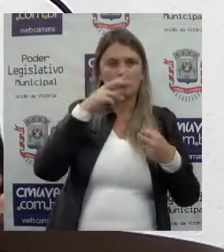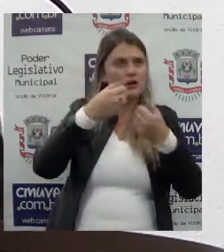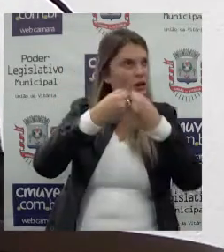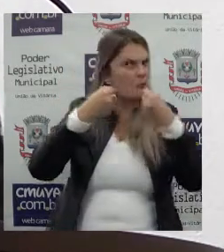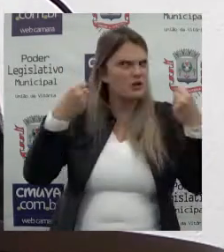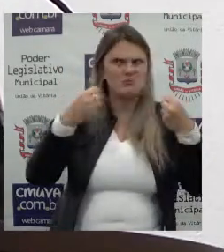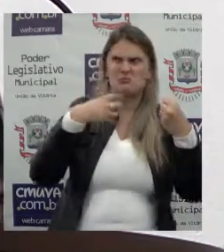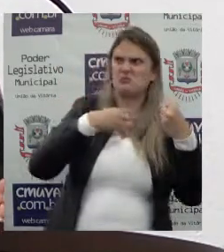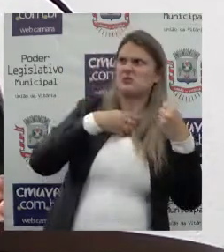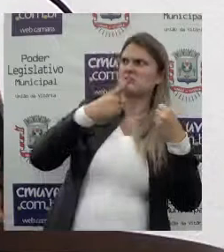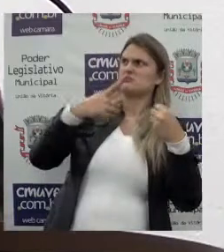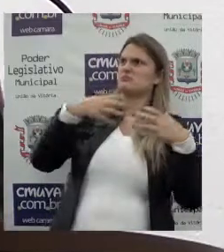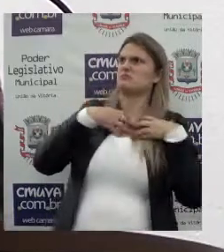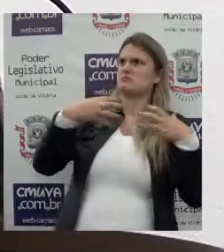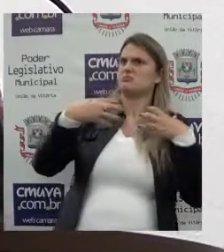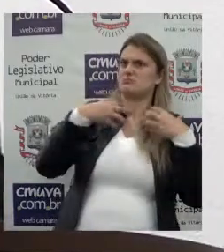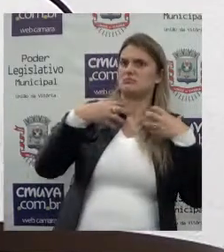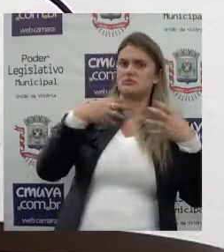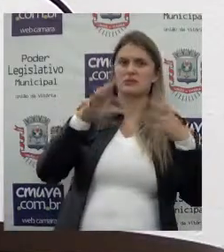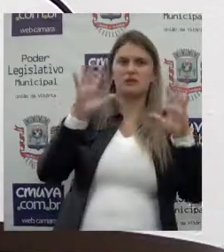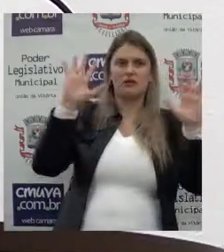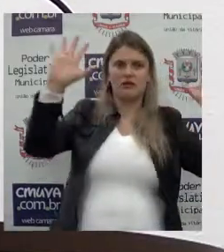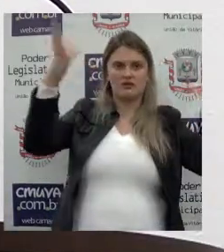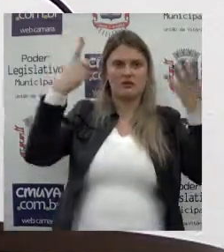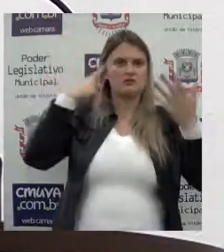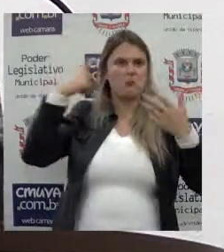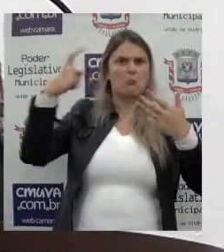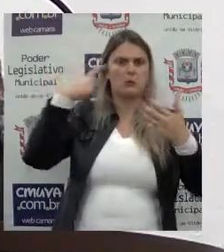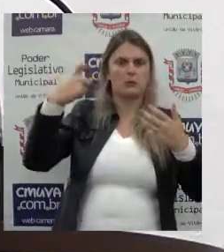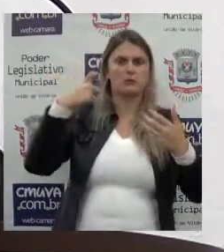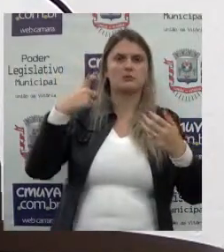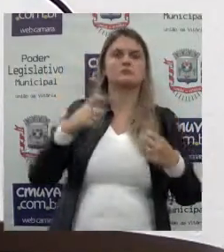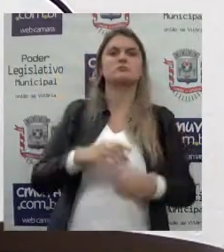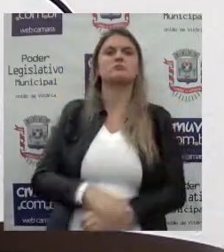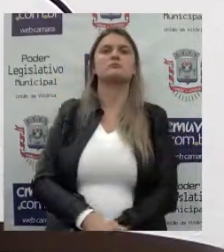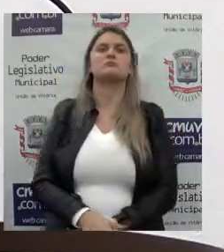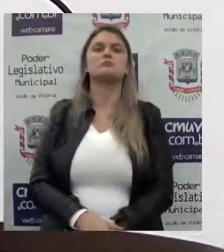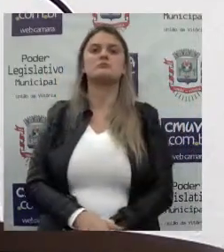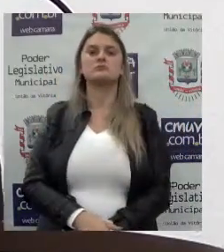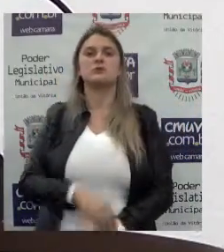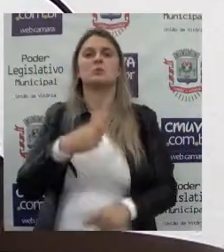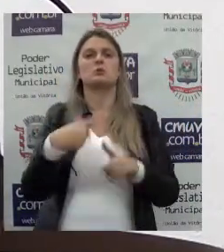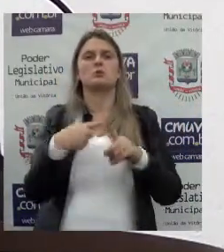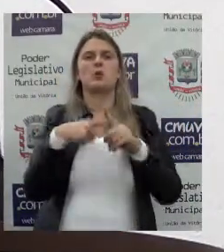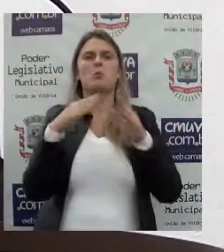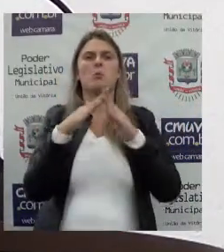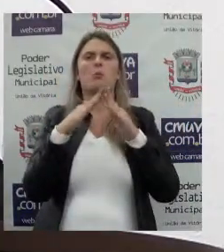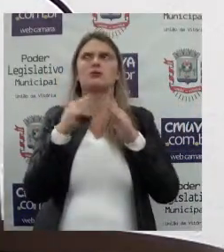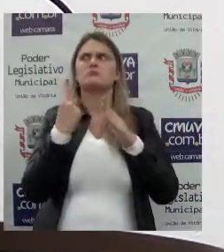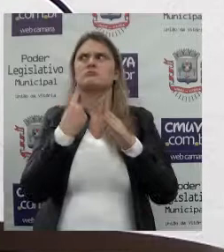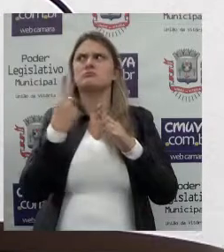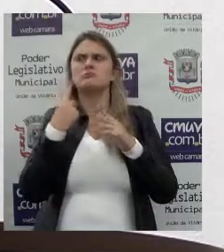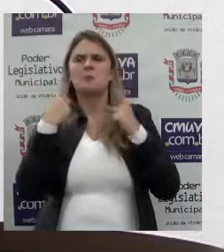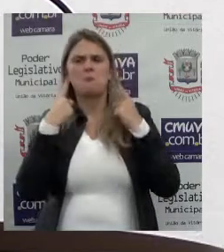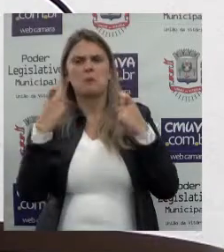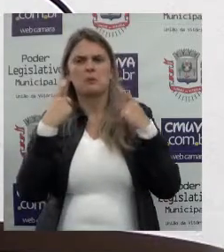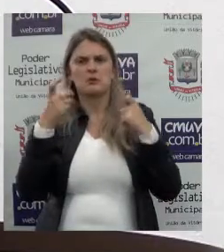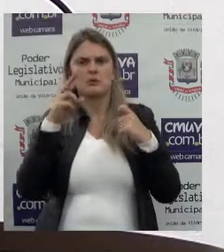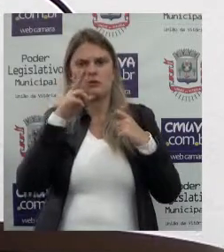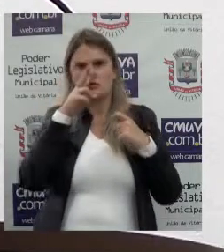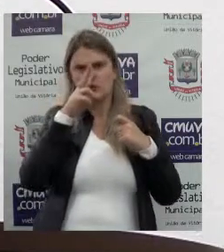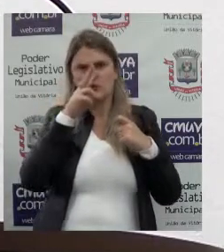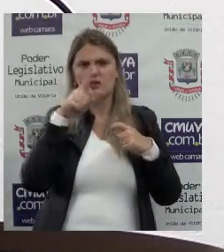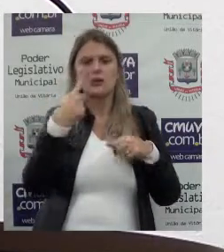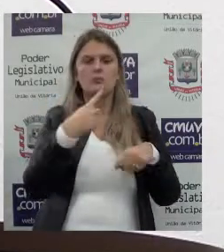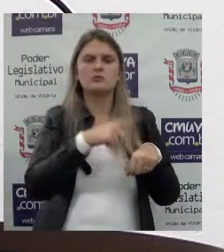ia sonzeiro, eu abri a janela, então eu não me questionei, porque estava tão alegre, né, era uma festa de pessoas, até tudo bem, eu moro sozinho, estava morando sozinho, eu fui para